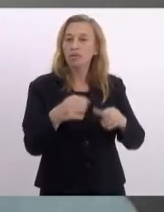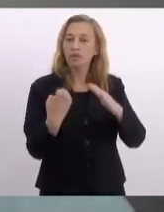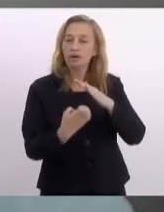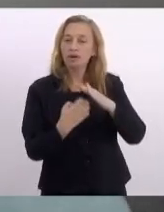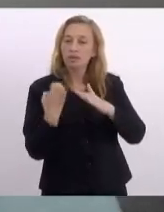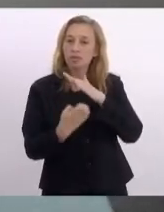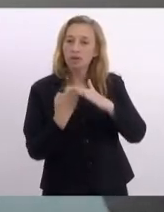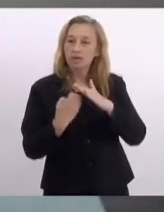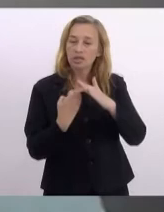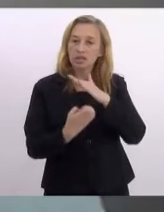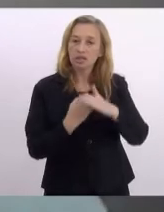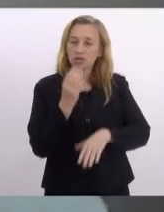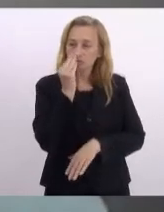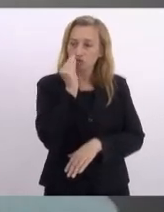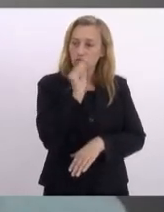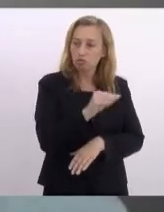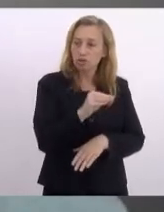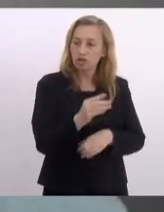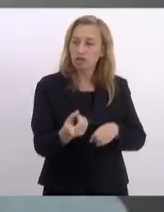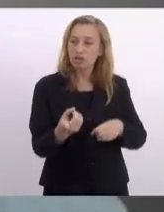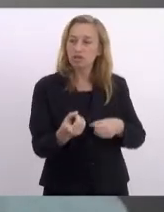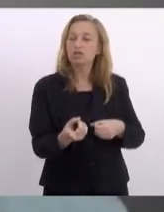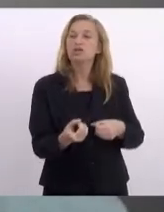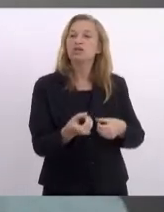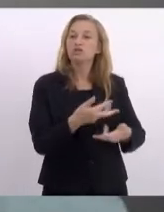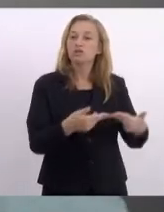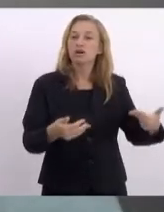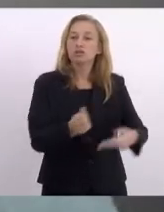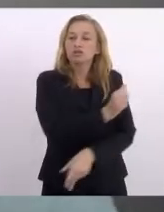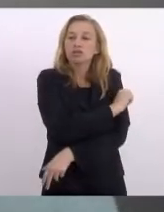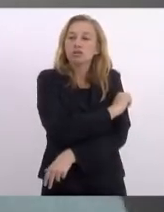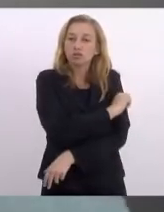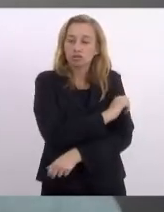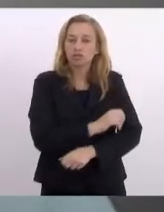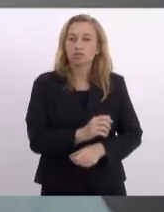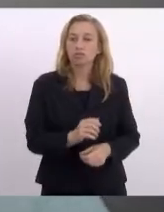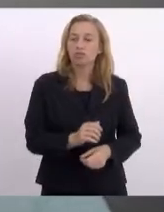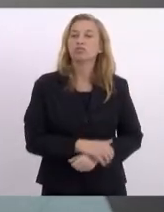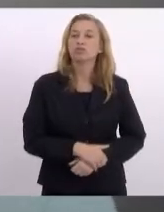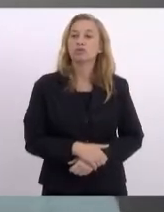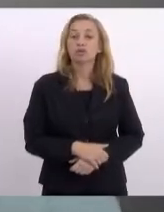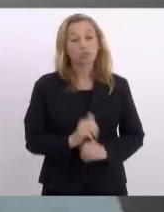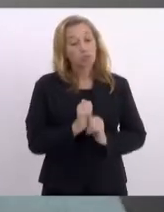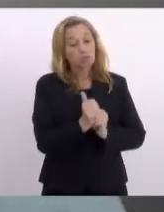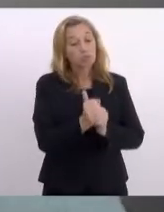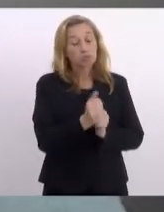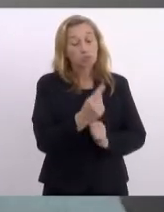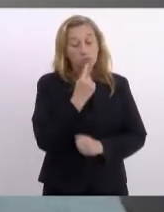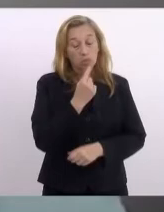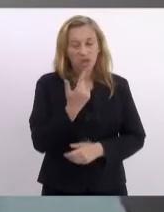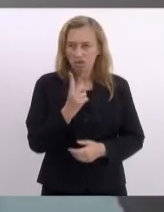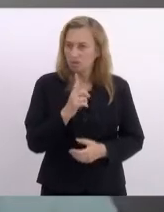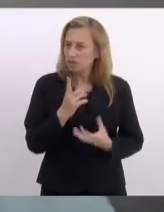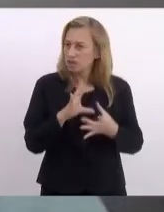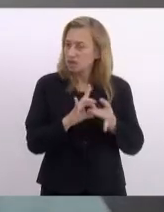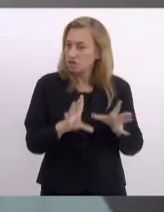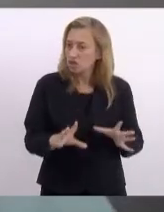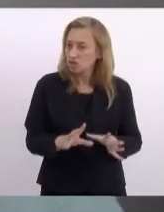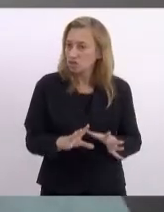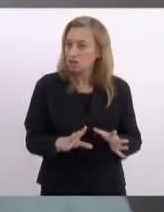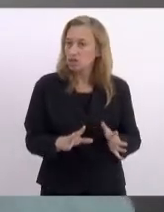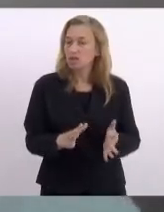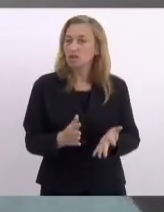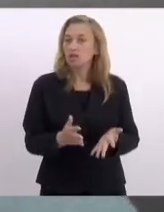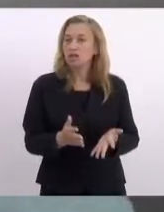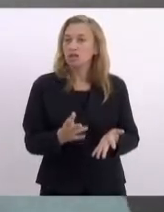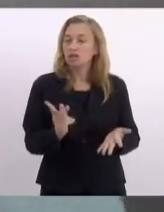deixar milhares, dezenas de milhares de alunos sem aulas. A gente está acompanhando muito de perto e não vai deixar que essa conduta